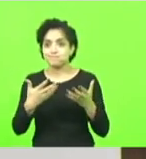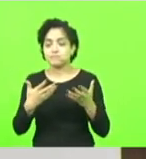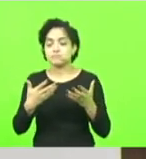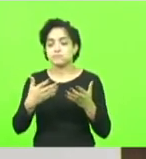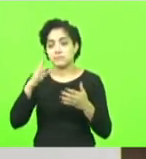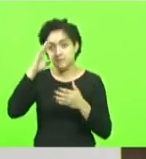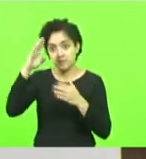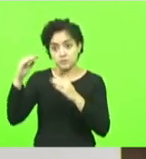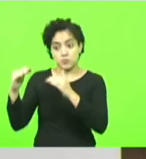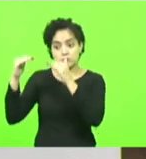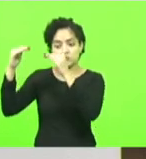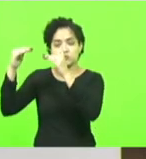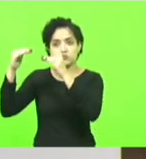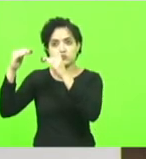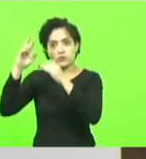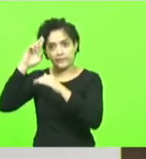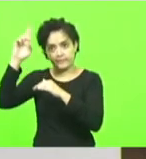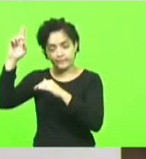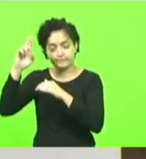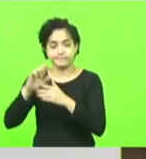oficiais.